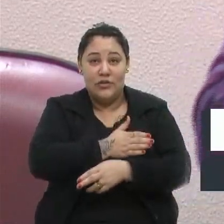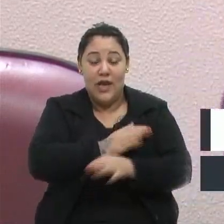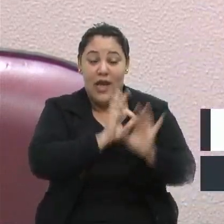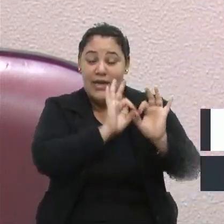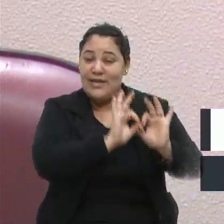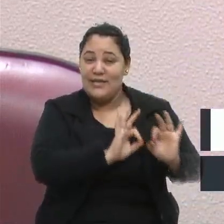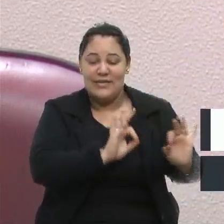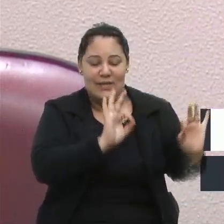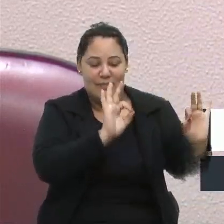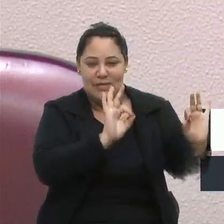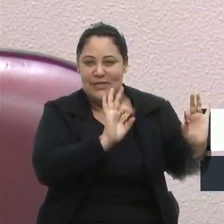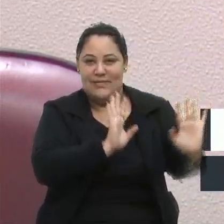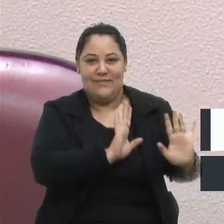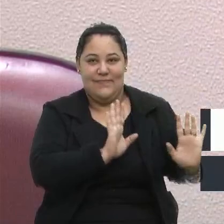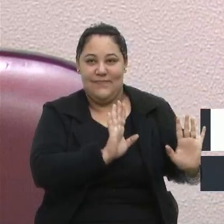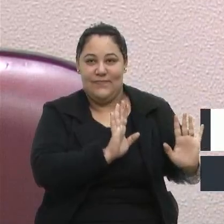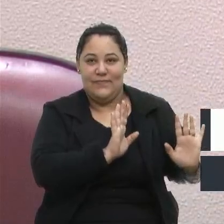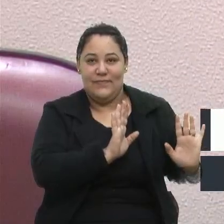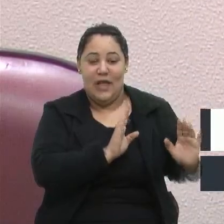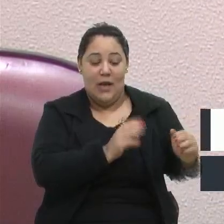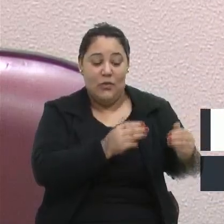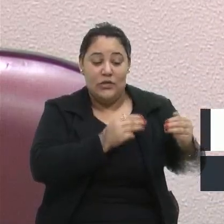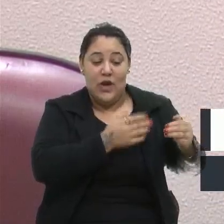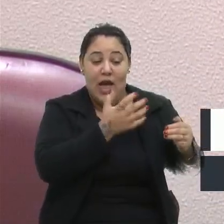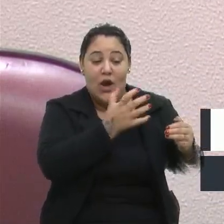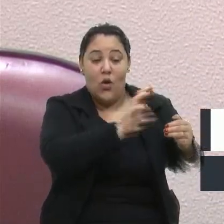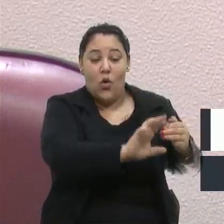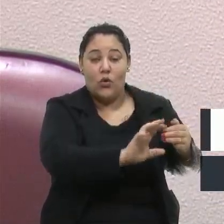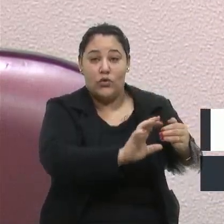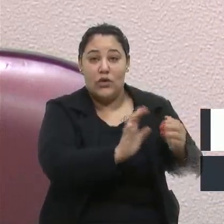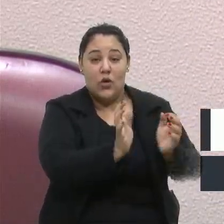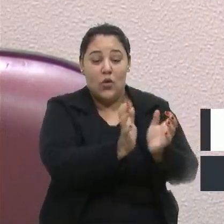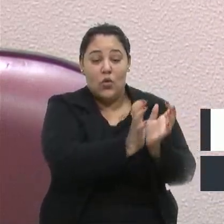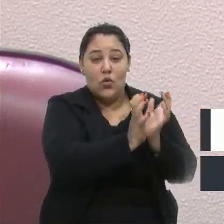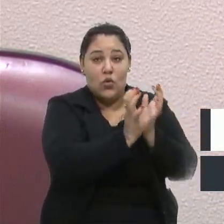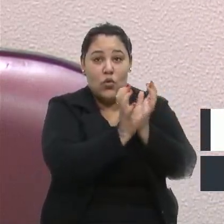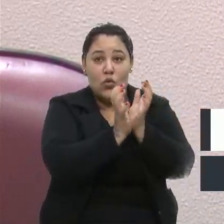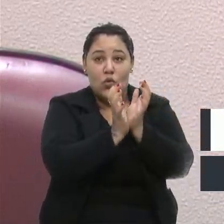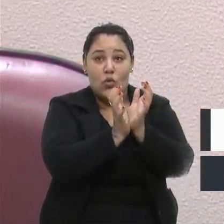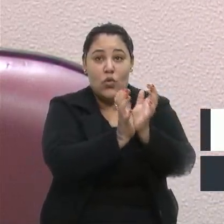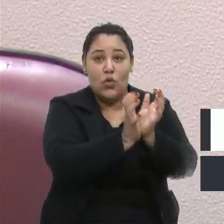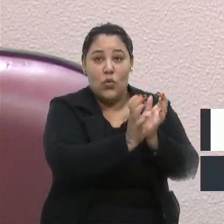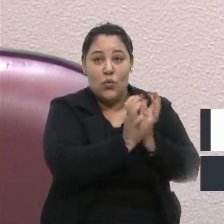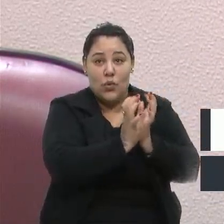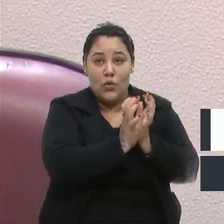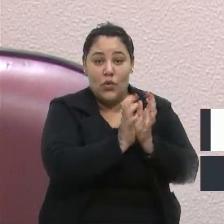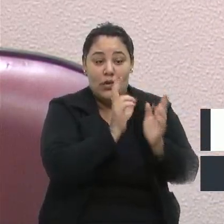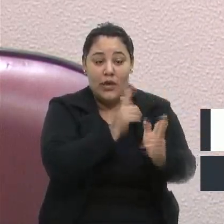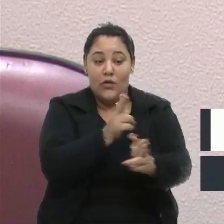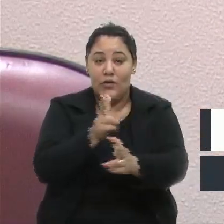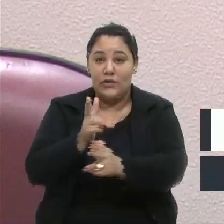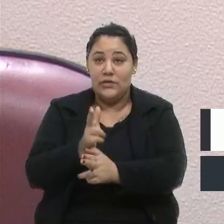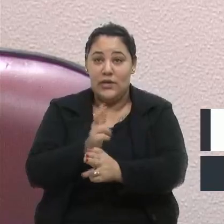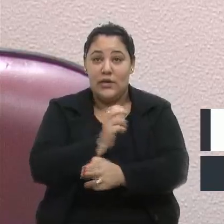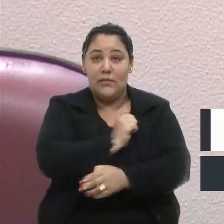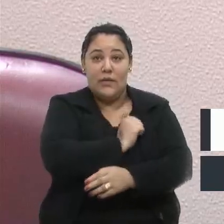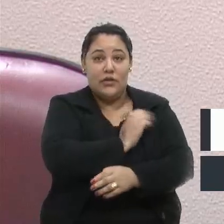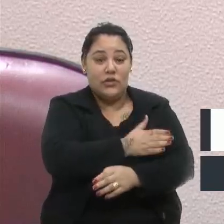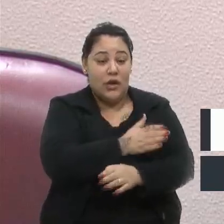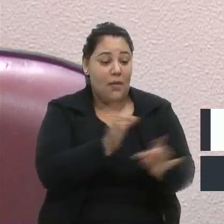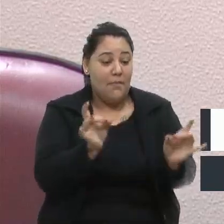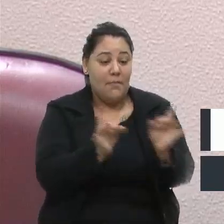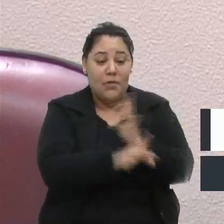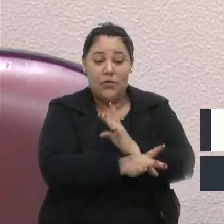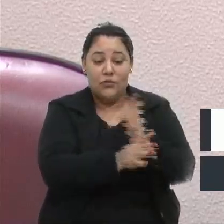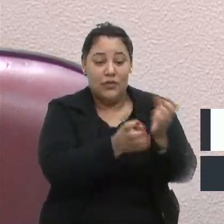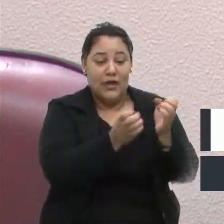A moção é contra o grupo terroristas palestinos. Deu? Quer criar outra narrativa, cria. Quer votar